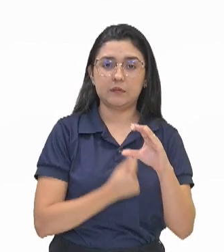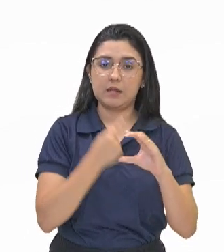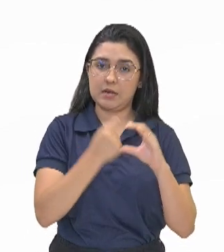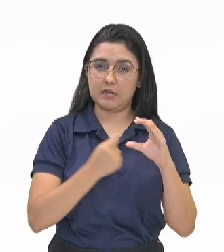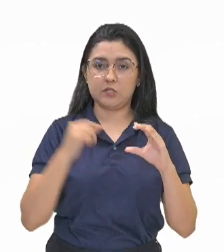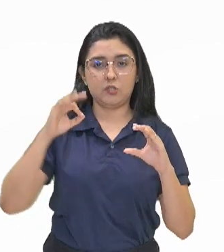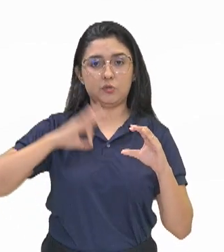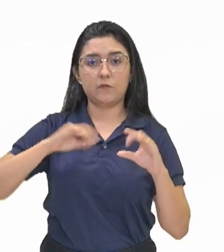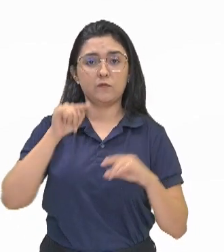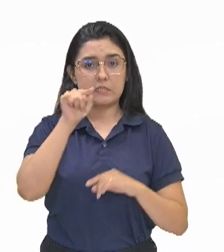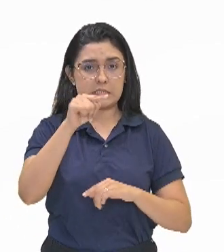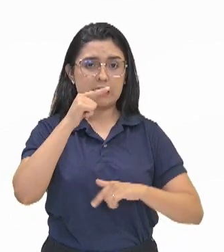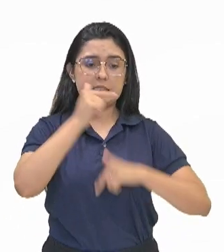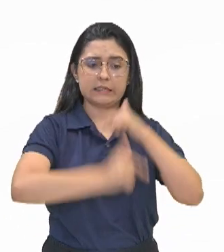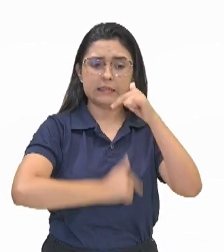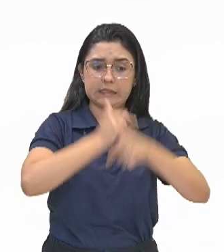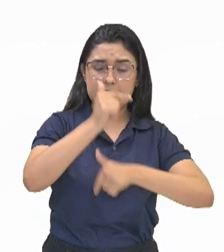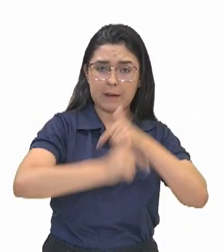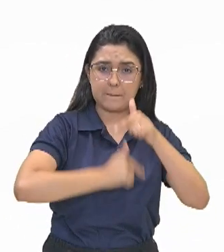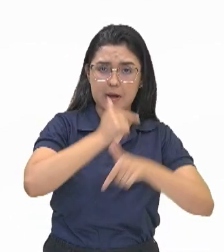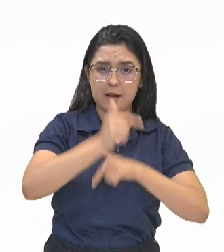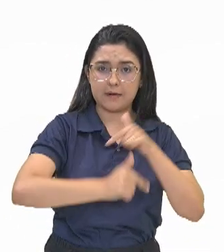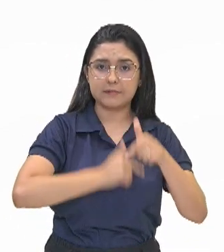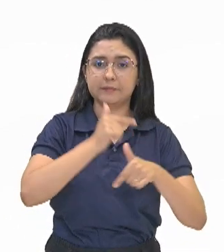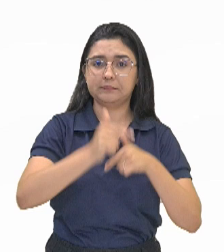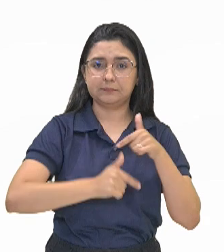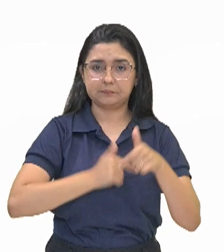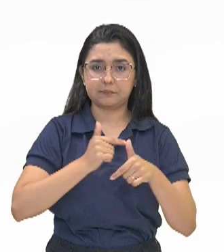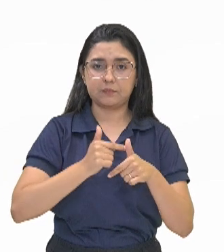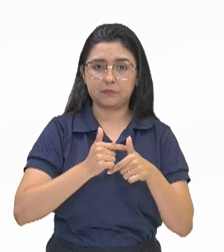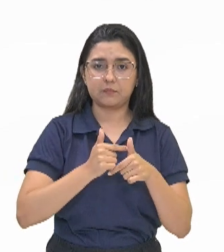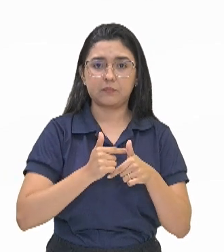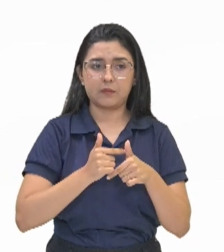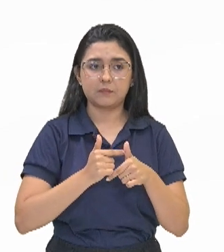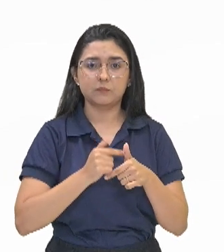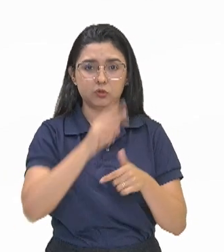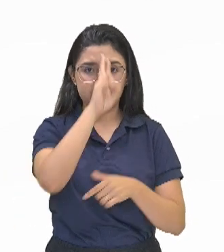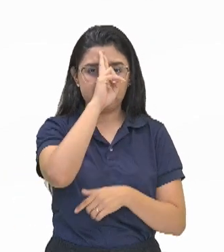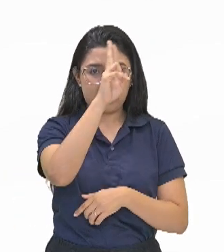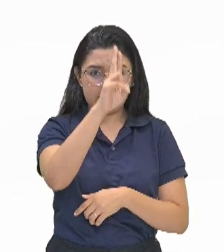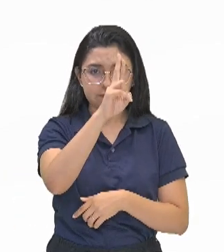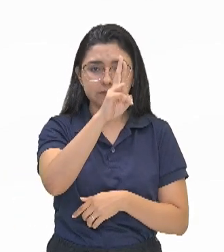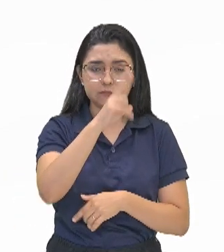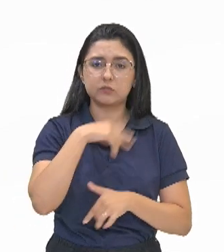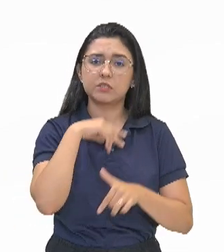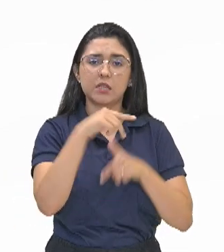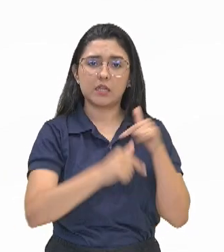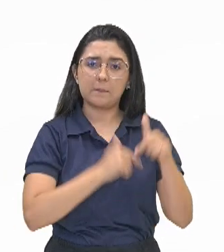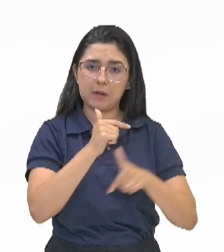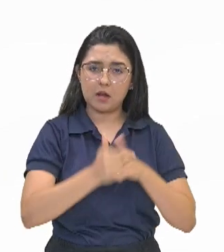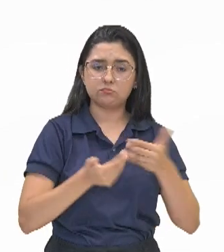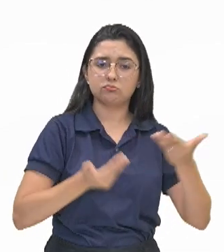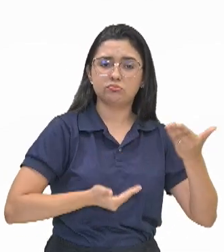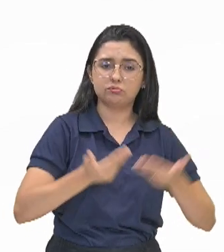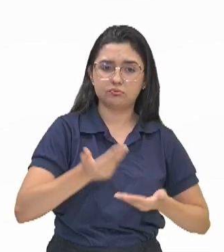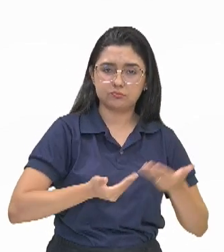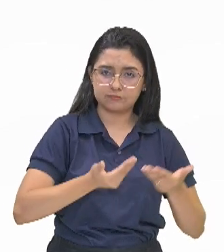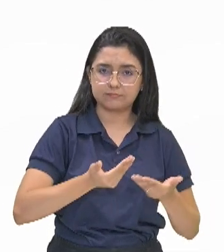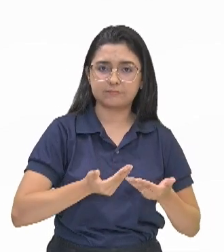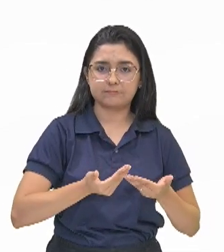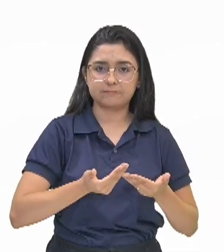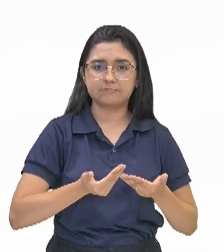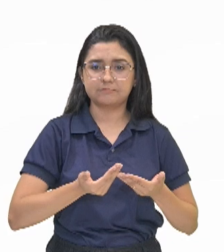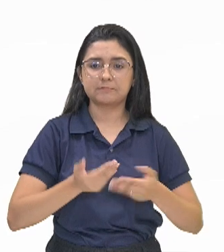você trabalha para o dono do meio de produção, o dono da empresa, o dono do comércio, e você é um funcionário, você é um trabalhador,